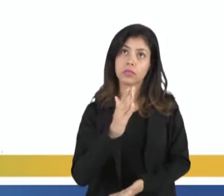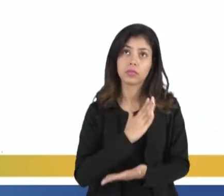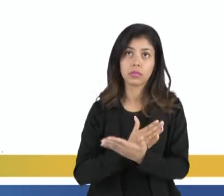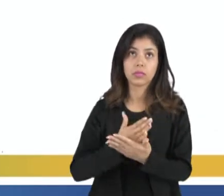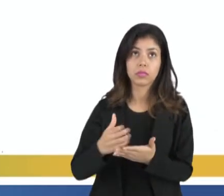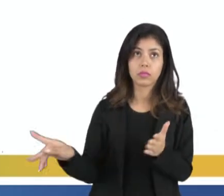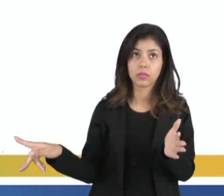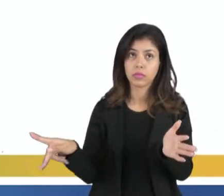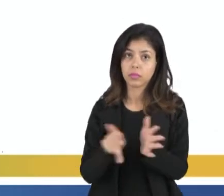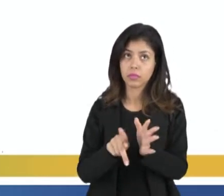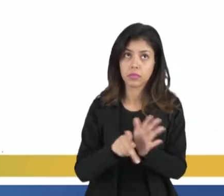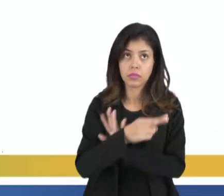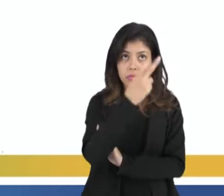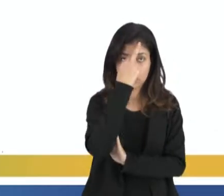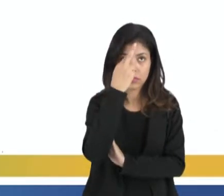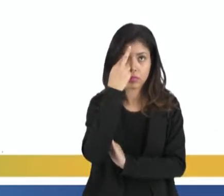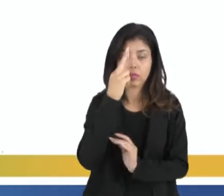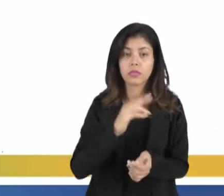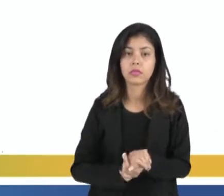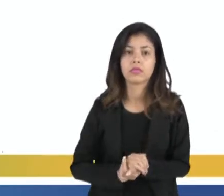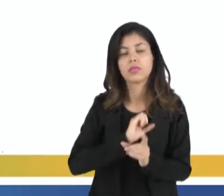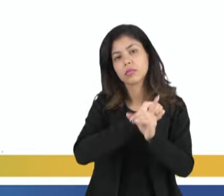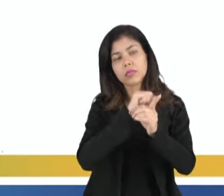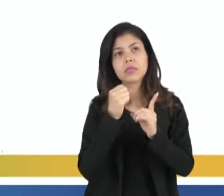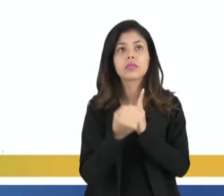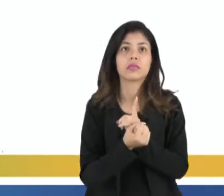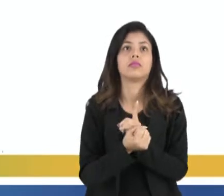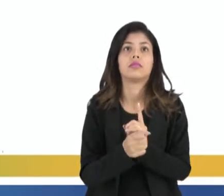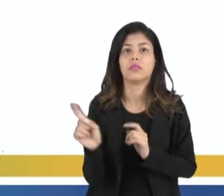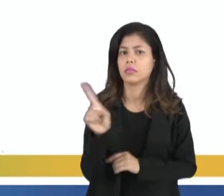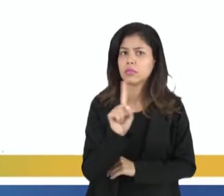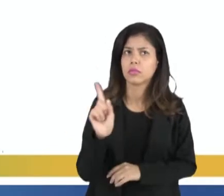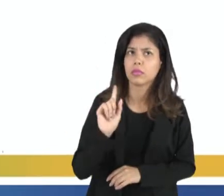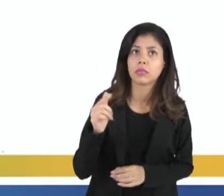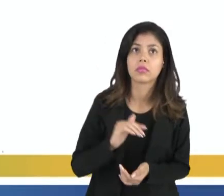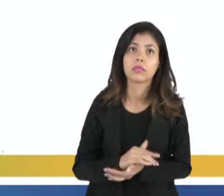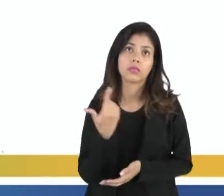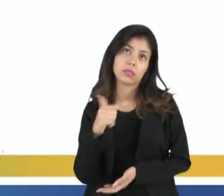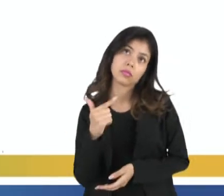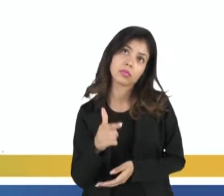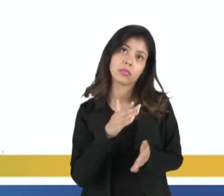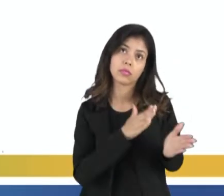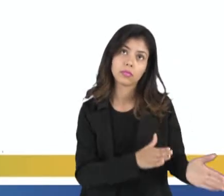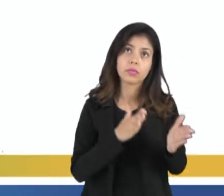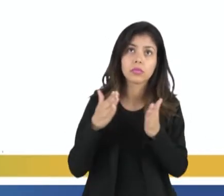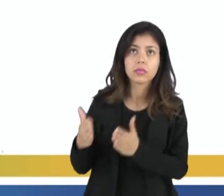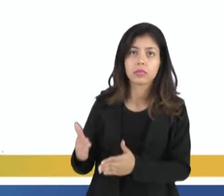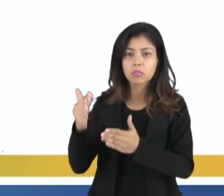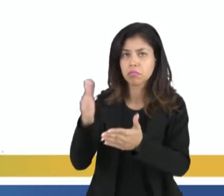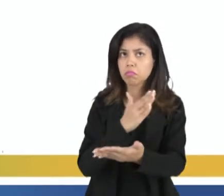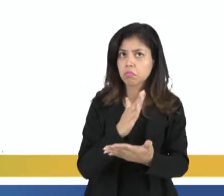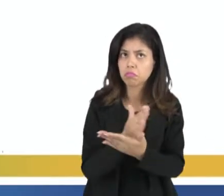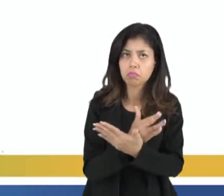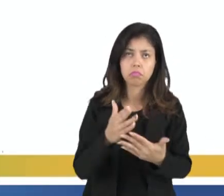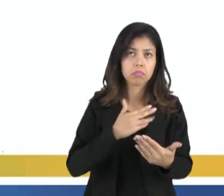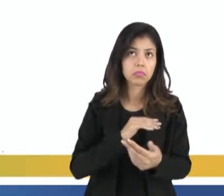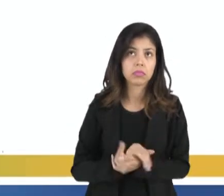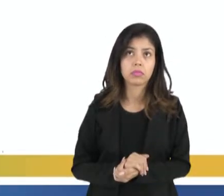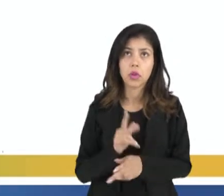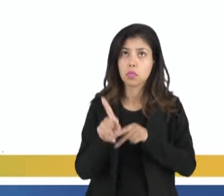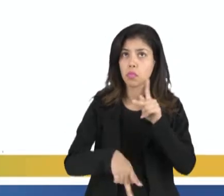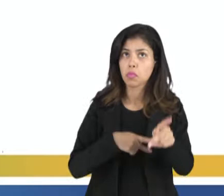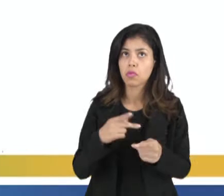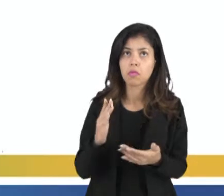A narrativa começa com a própria história da humanidade. Não há em parte alguma